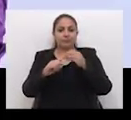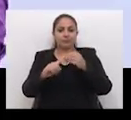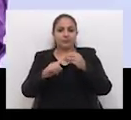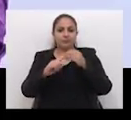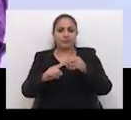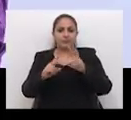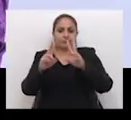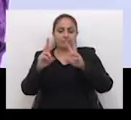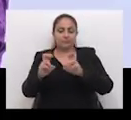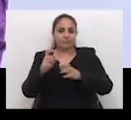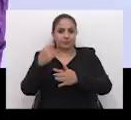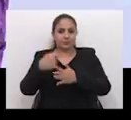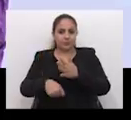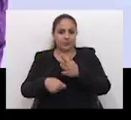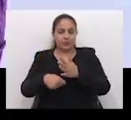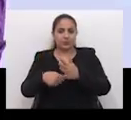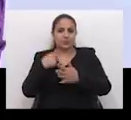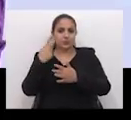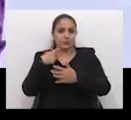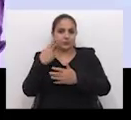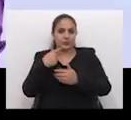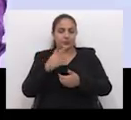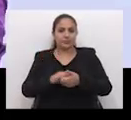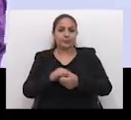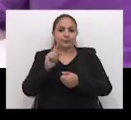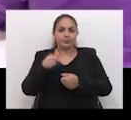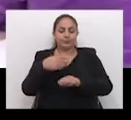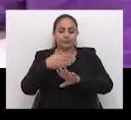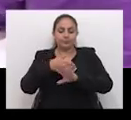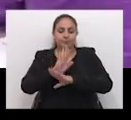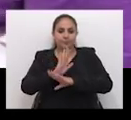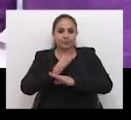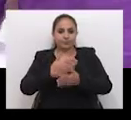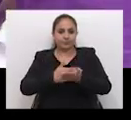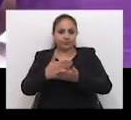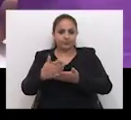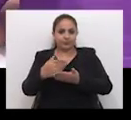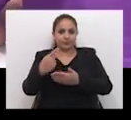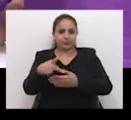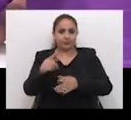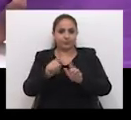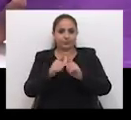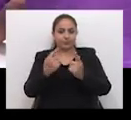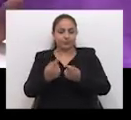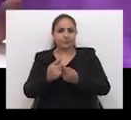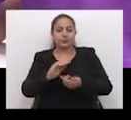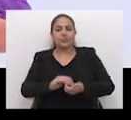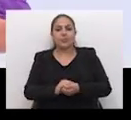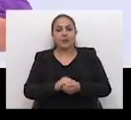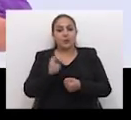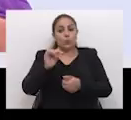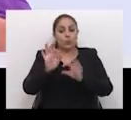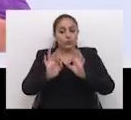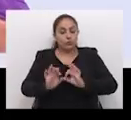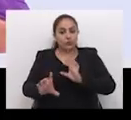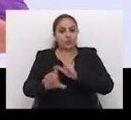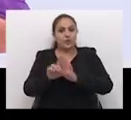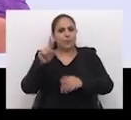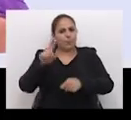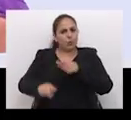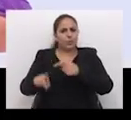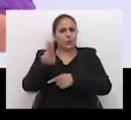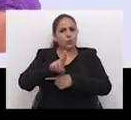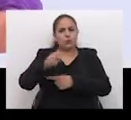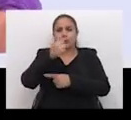das principais matérias de autoria do socialista foi aprovada no início deste mandato. O projeto de lei